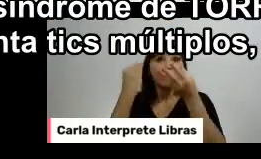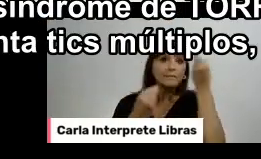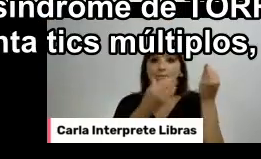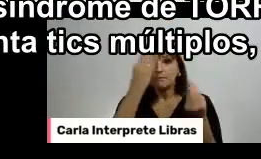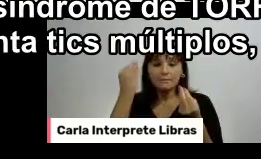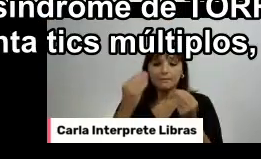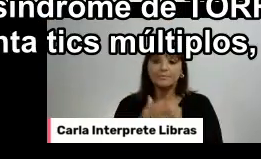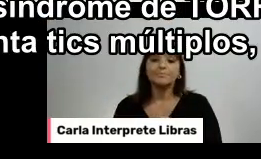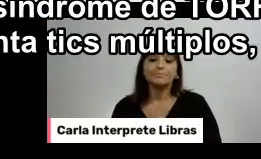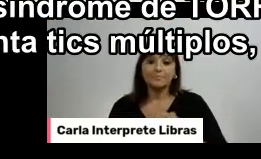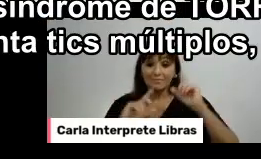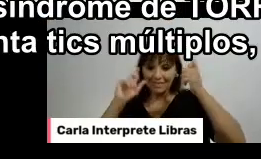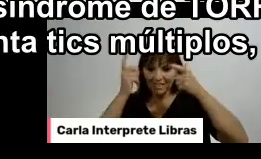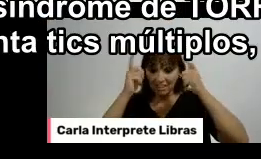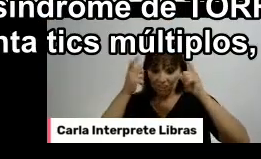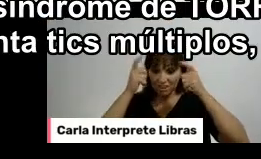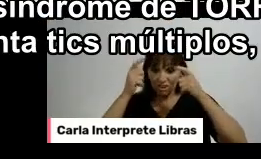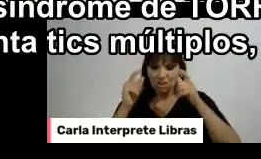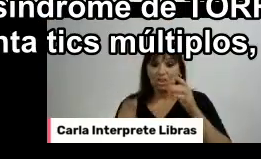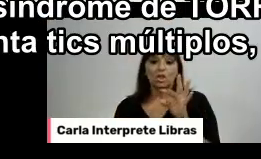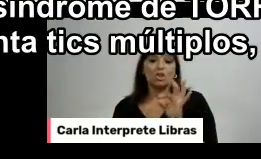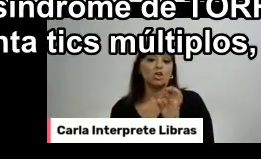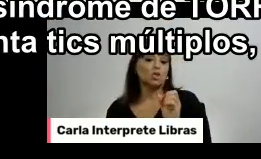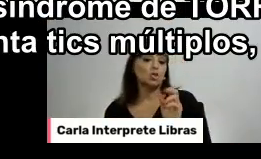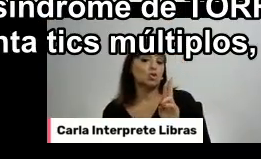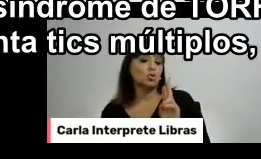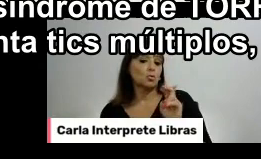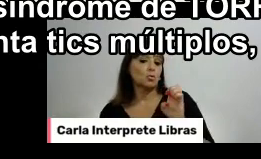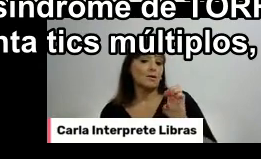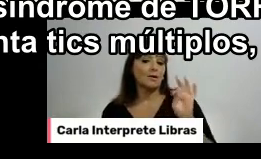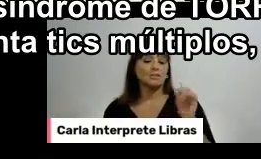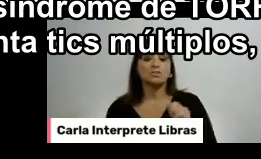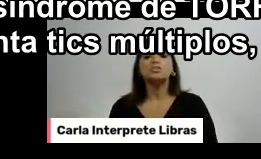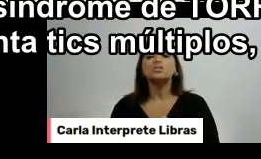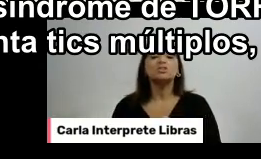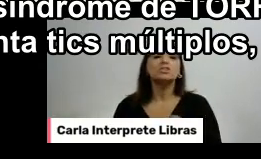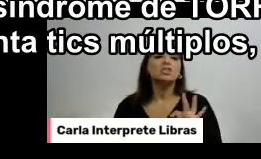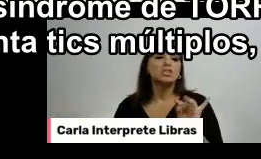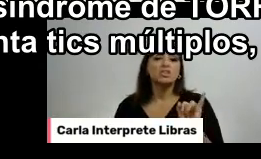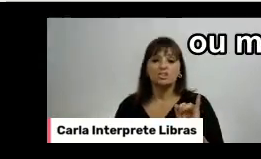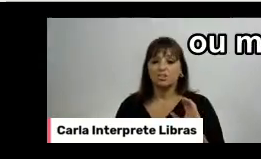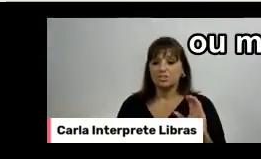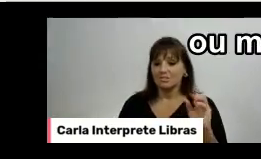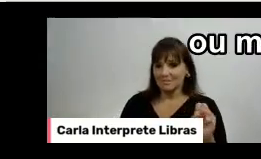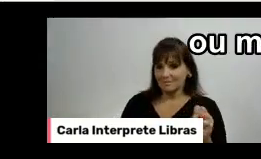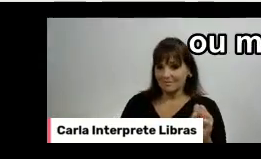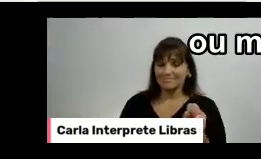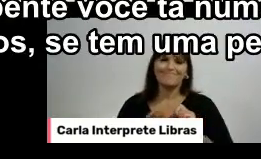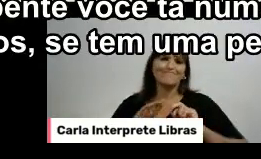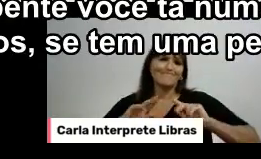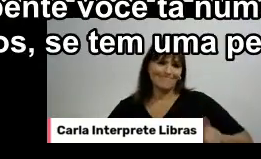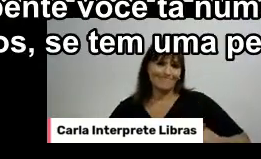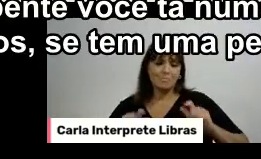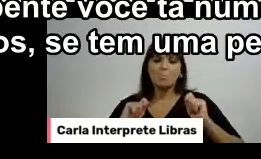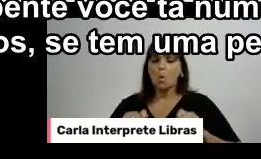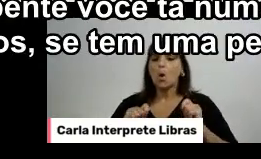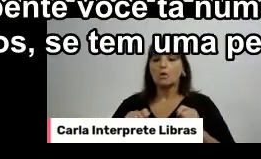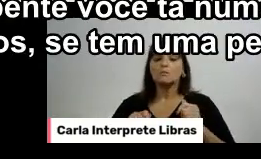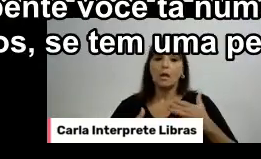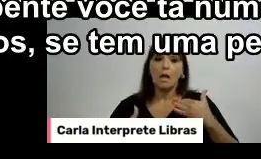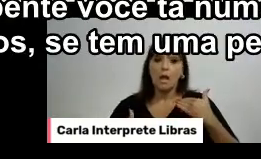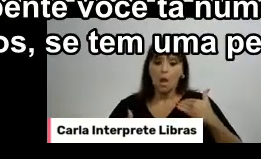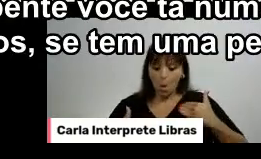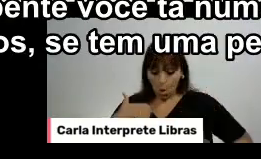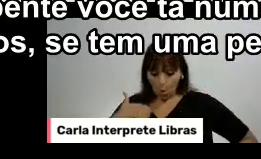de Tourette é a pessoa que apresenta tics múltiplos, os quais podem ser vocais ou motoras. De repente, você